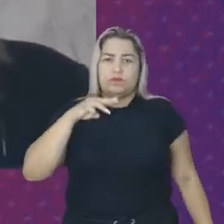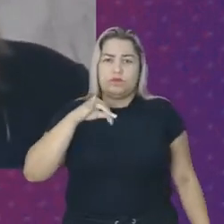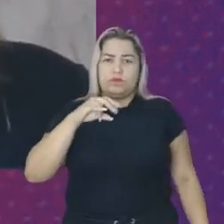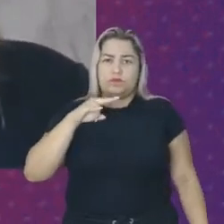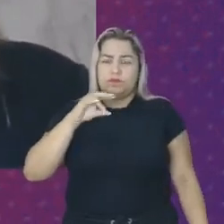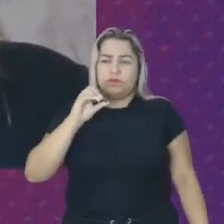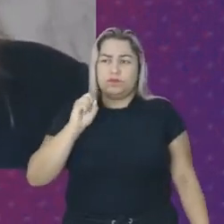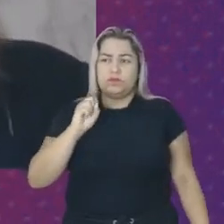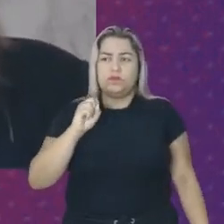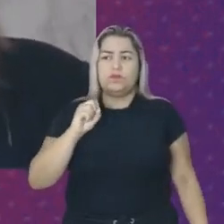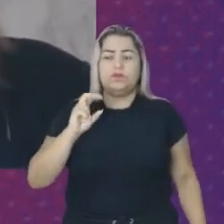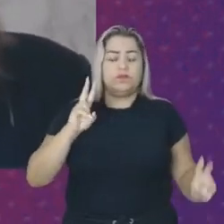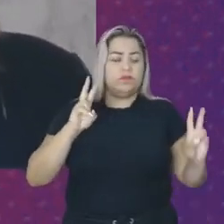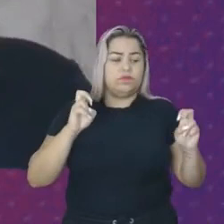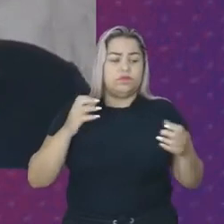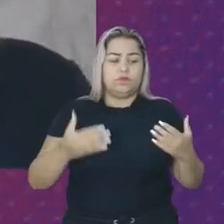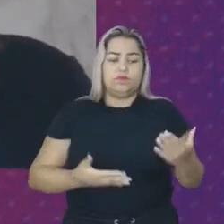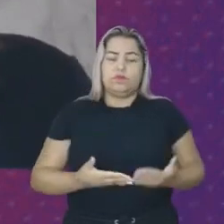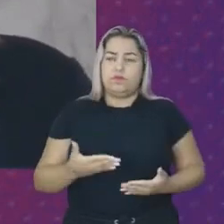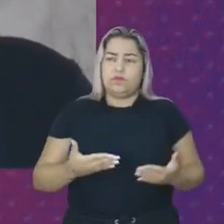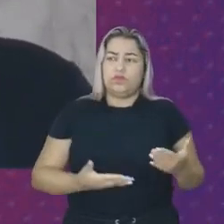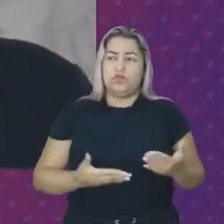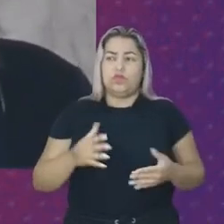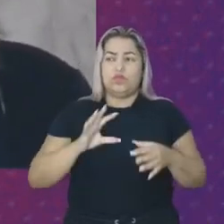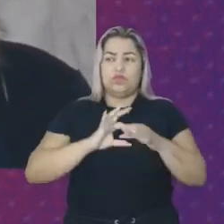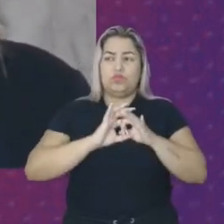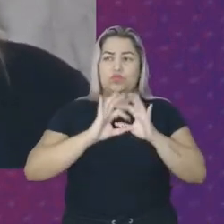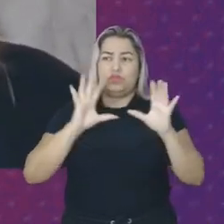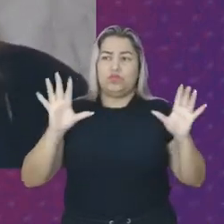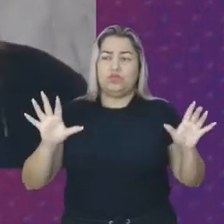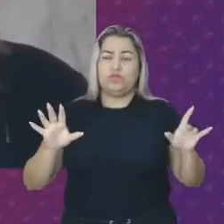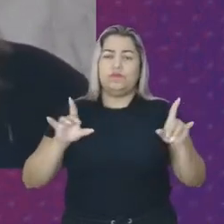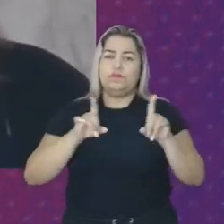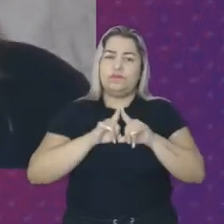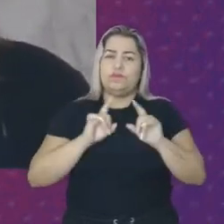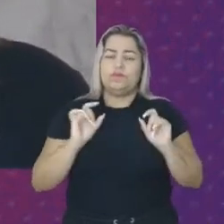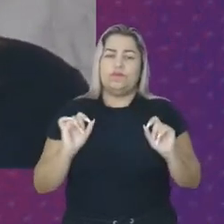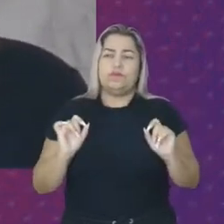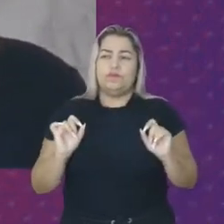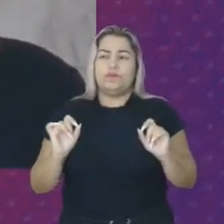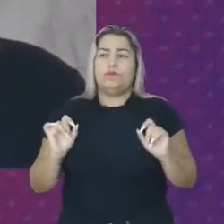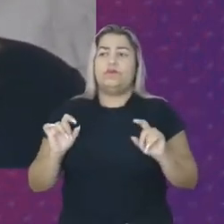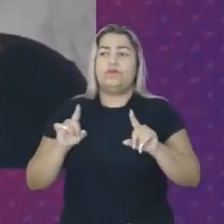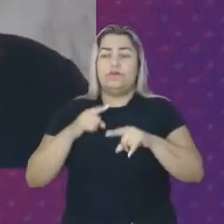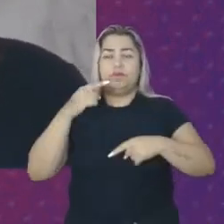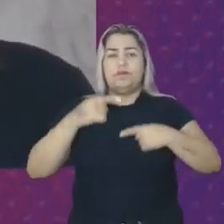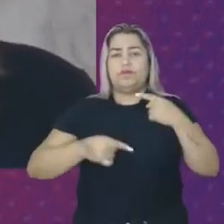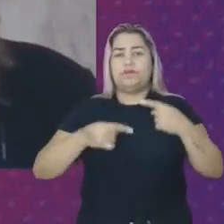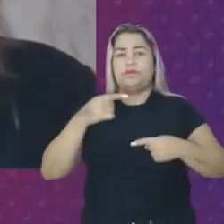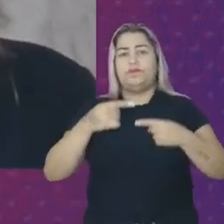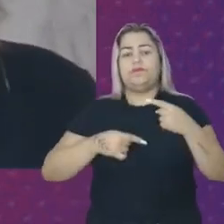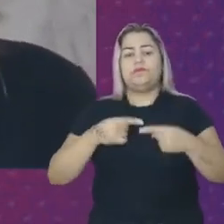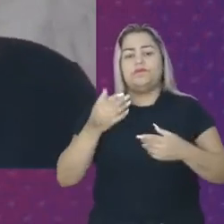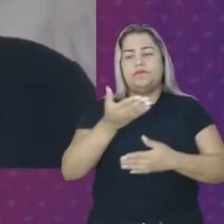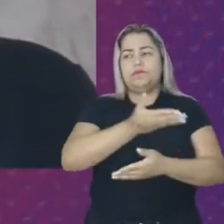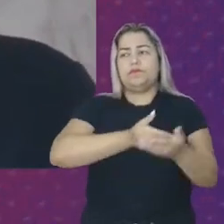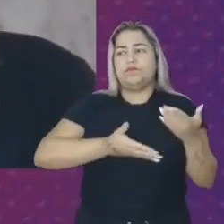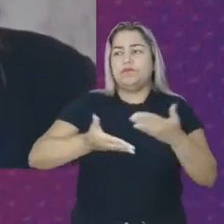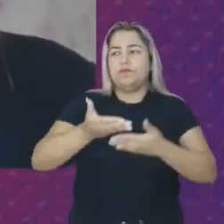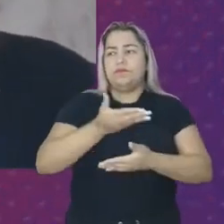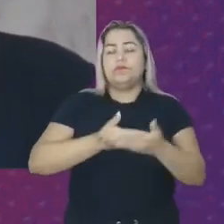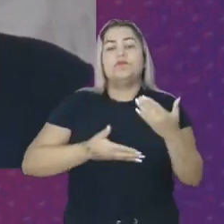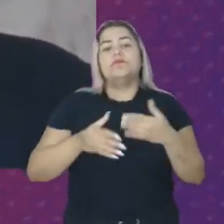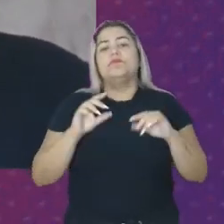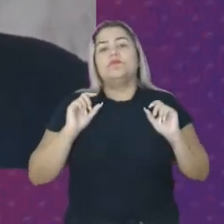os serviços disponíveis, buscando sempre a transversalidade das políticas e envolvendo, além